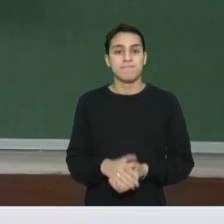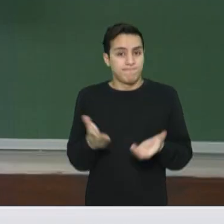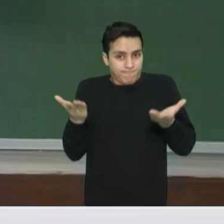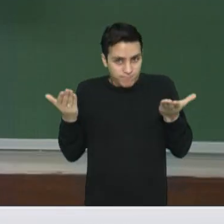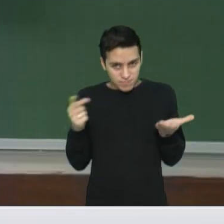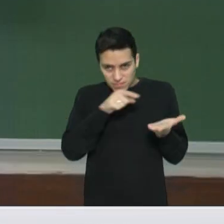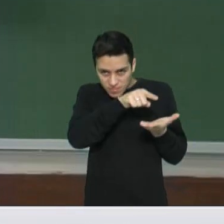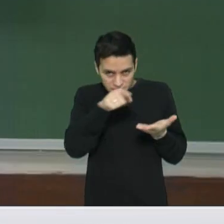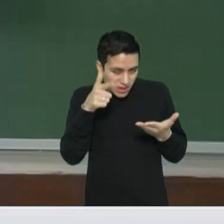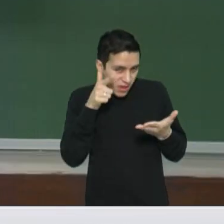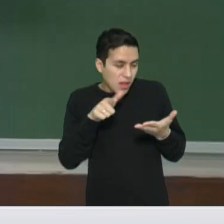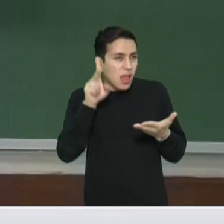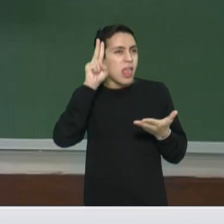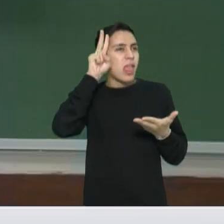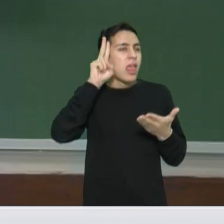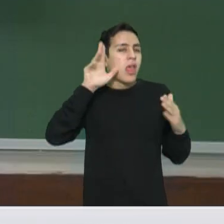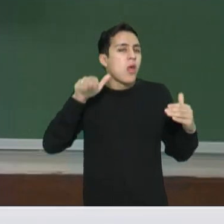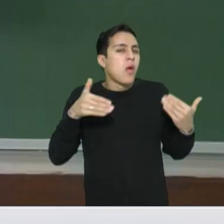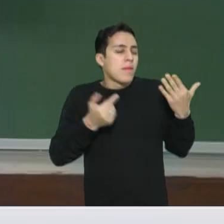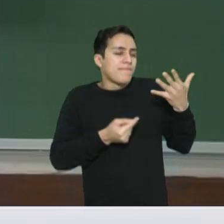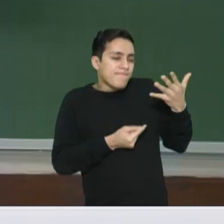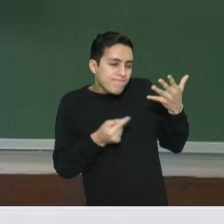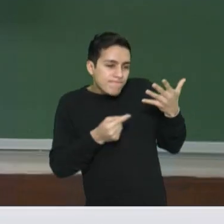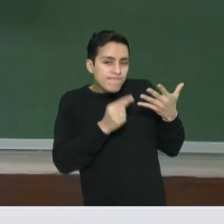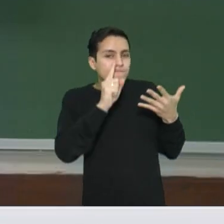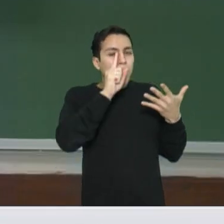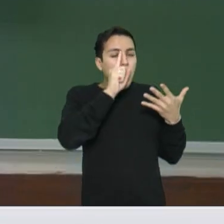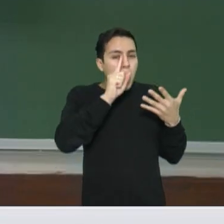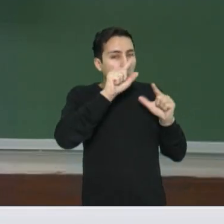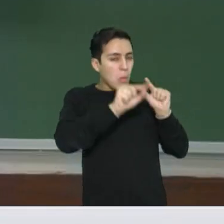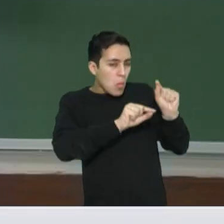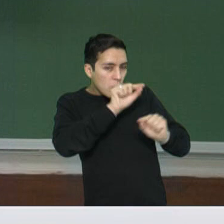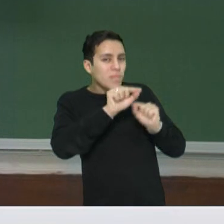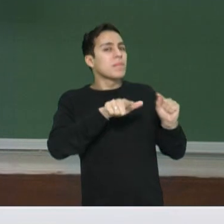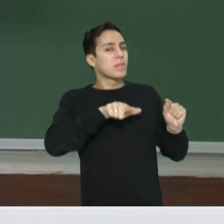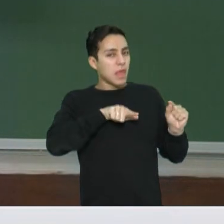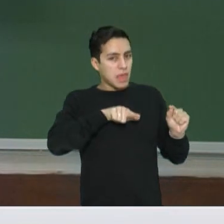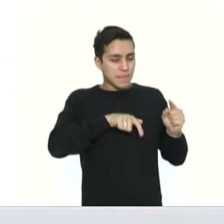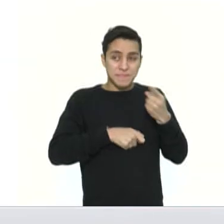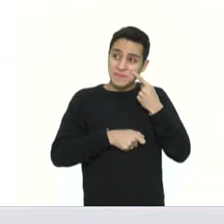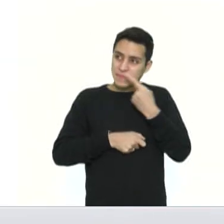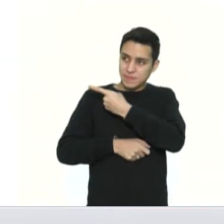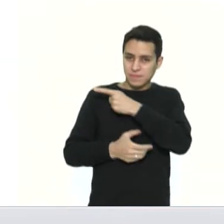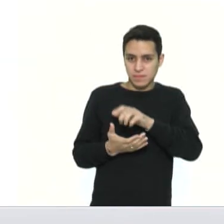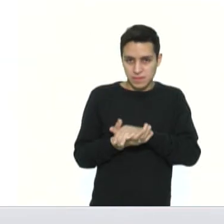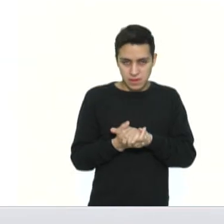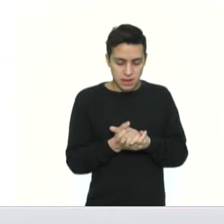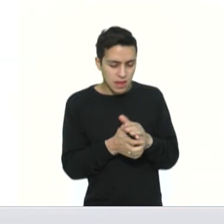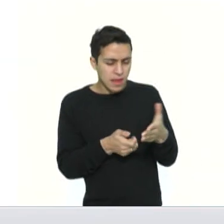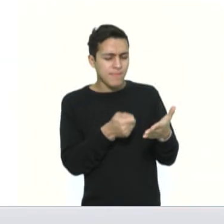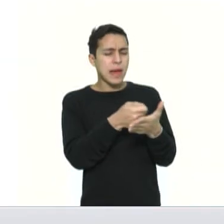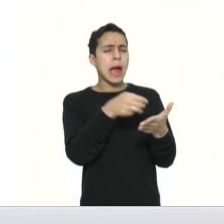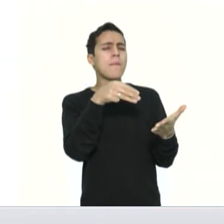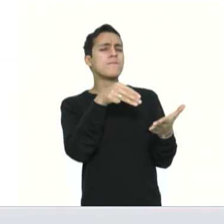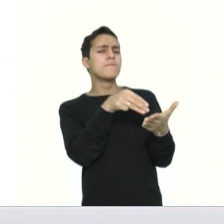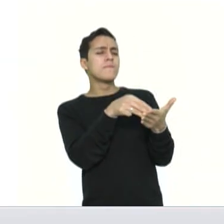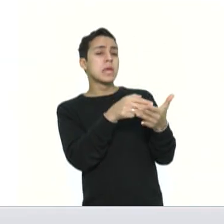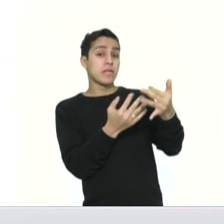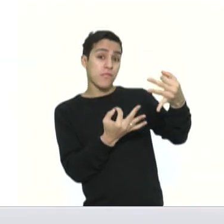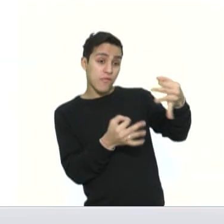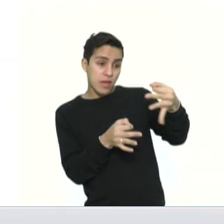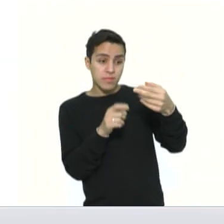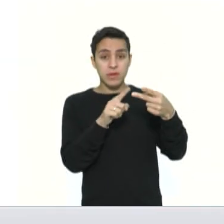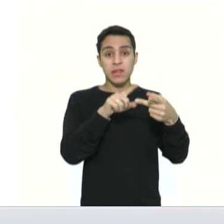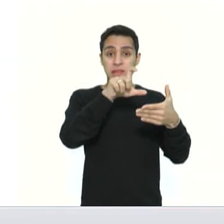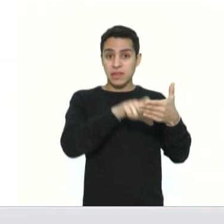Então, você conseguiu lembrar quais são os perigos aí? Veja lá. Pagar o mínimo da fatura, um dos perigos.